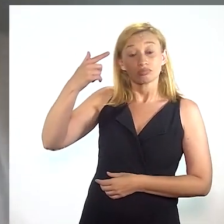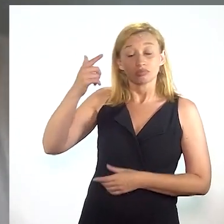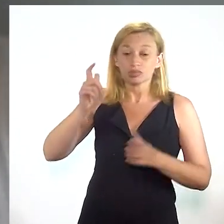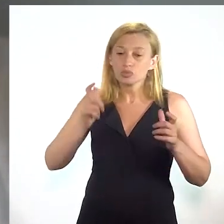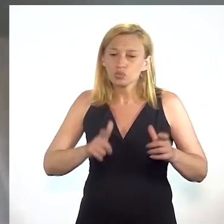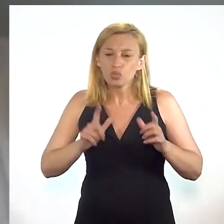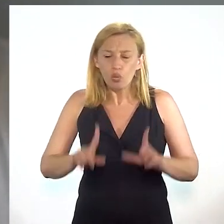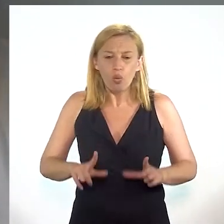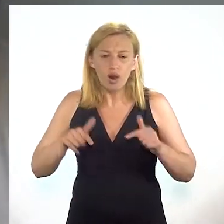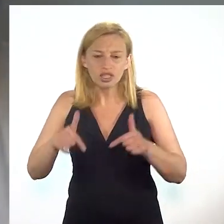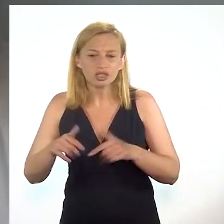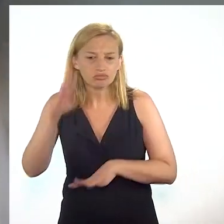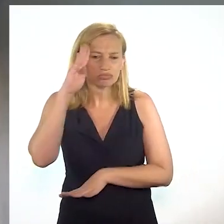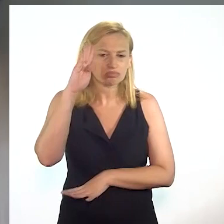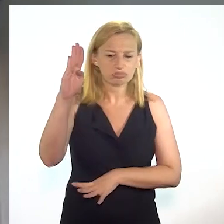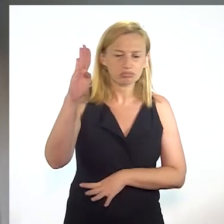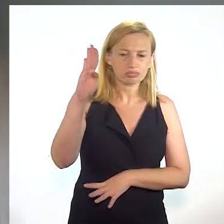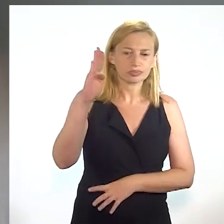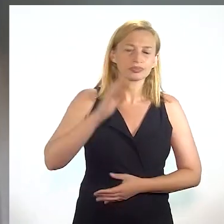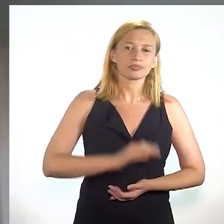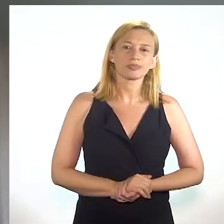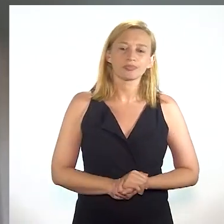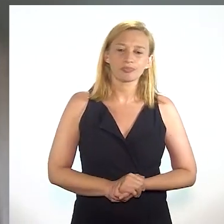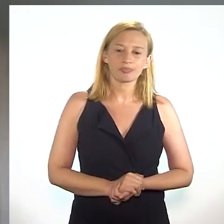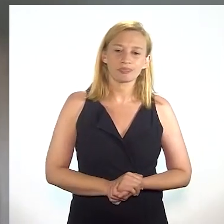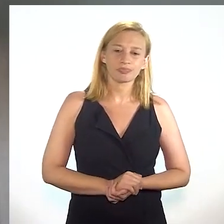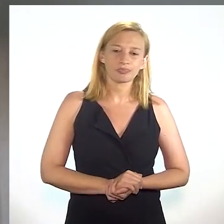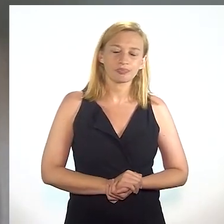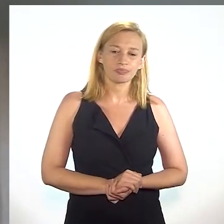o território de atuação e, principalmente,